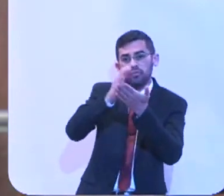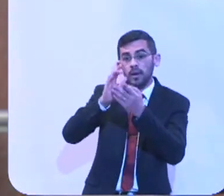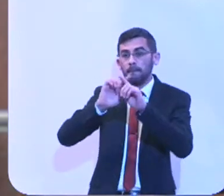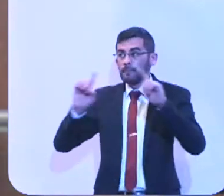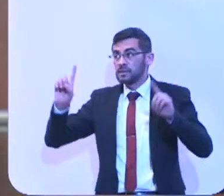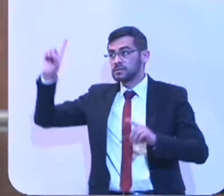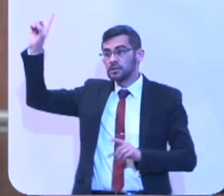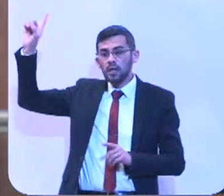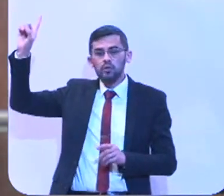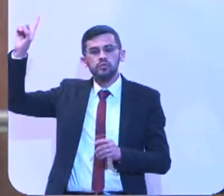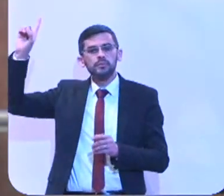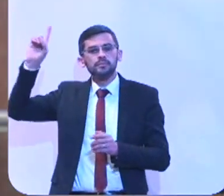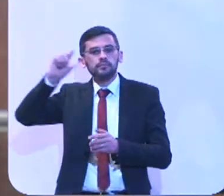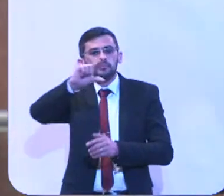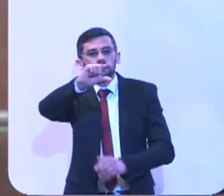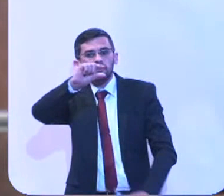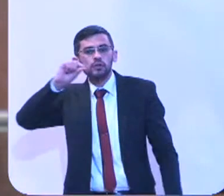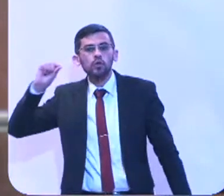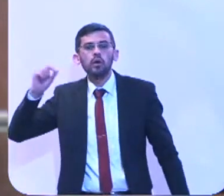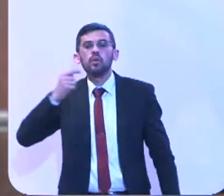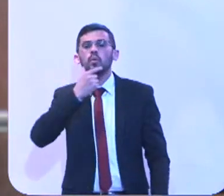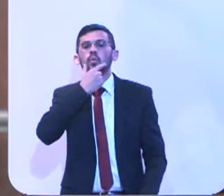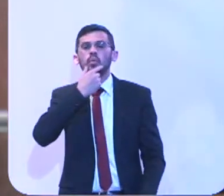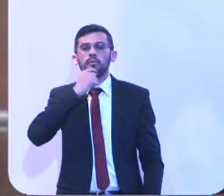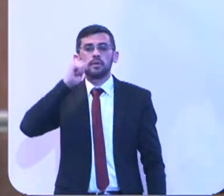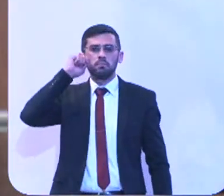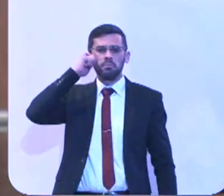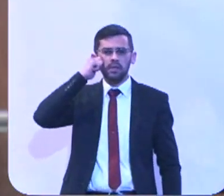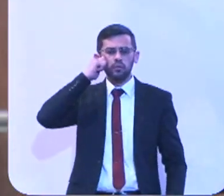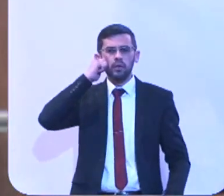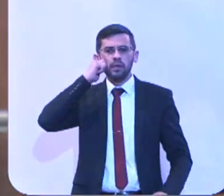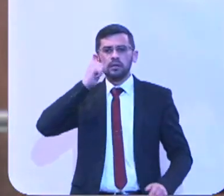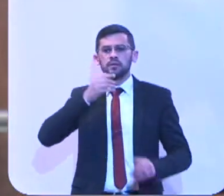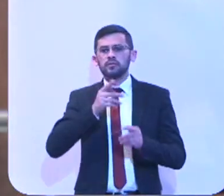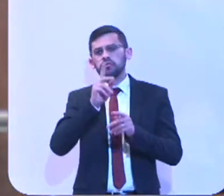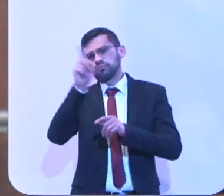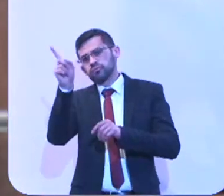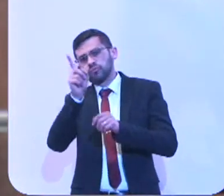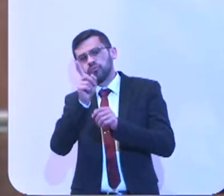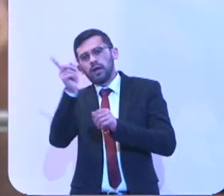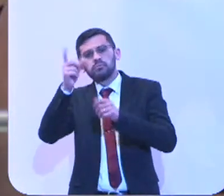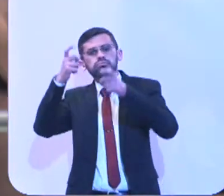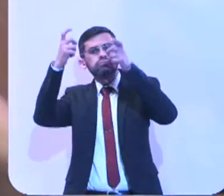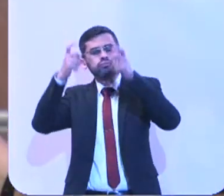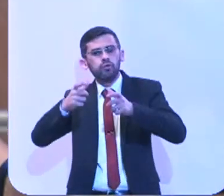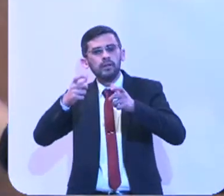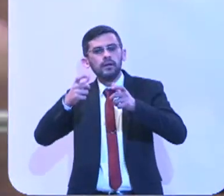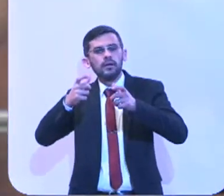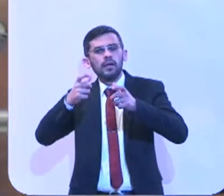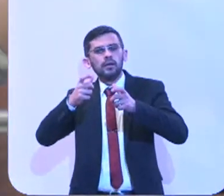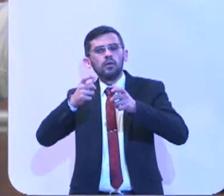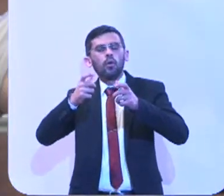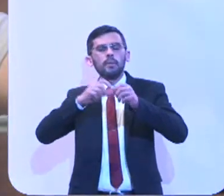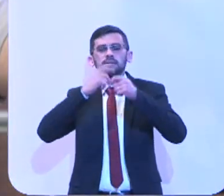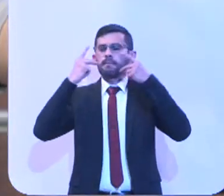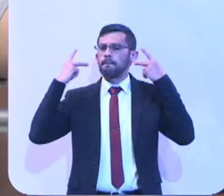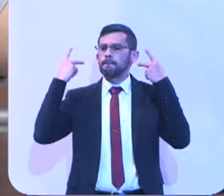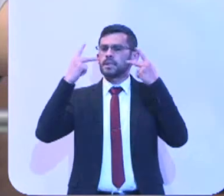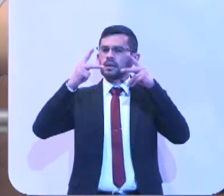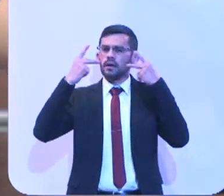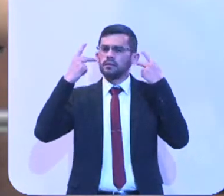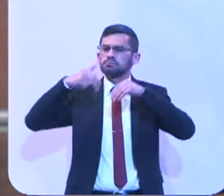Deus levanta um líder negro, William Seymour, que vai para um estábulo, em cima de um caixote, começa a